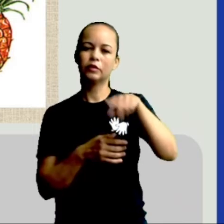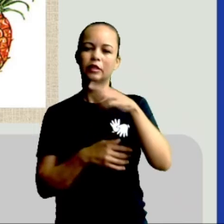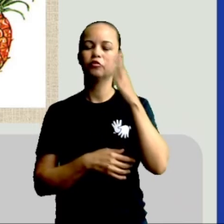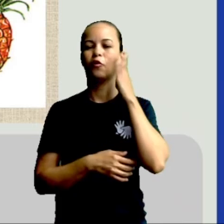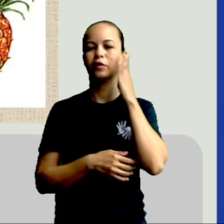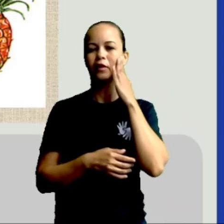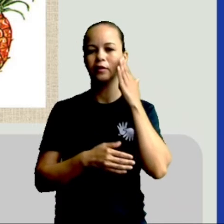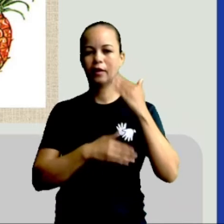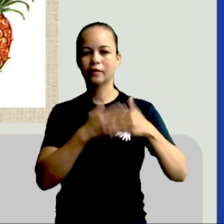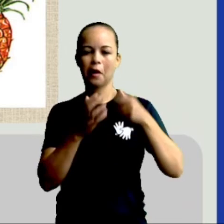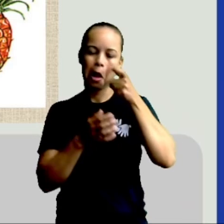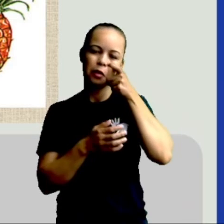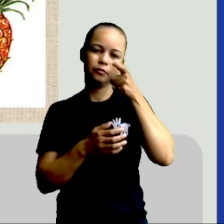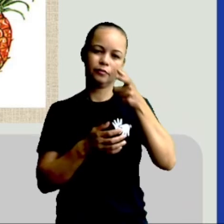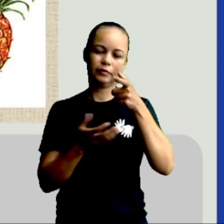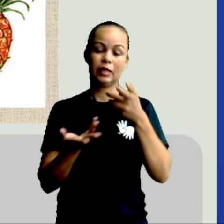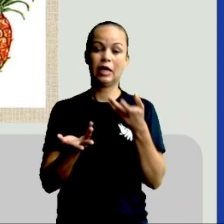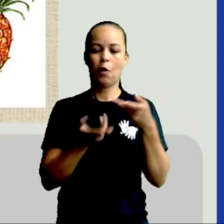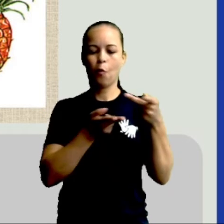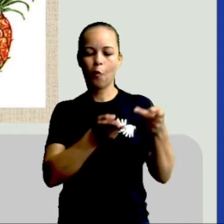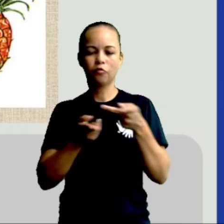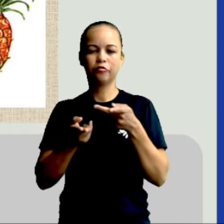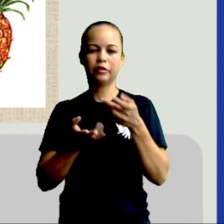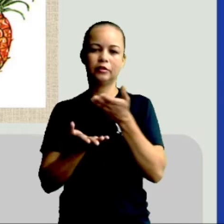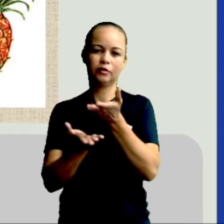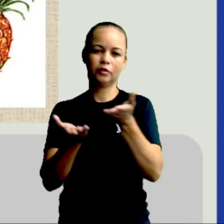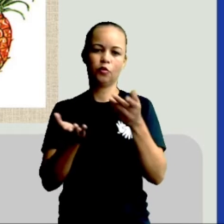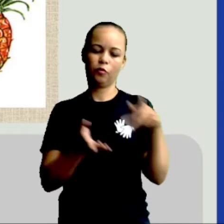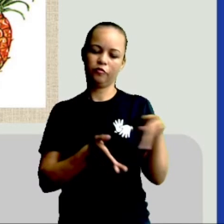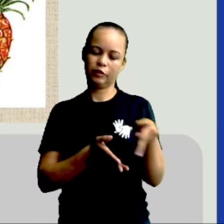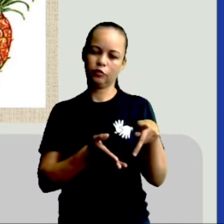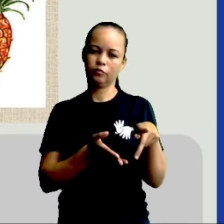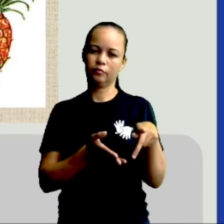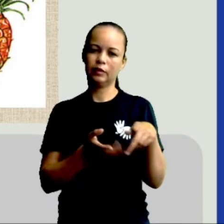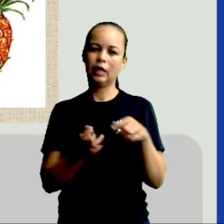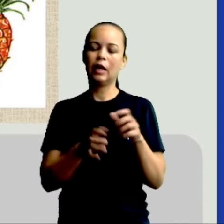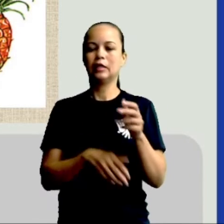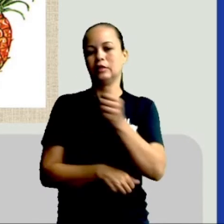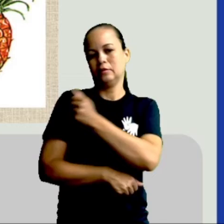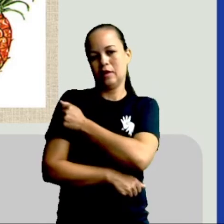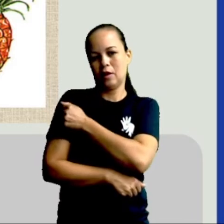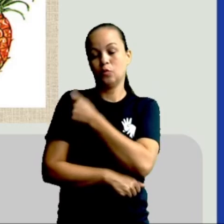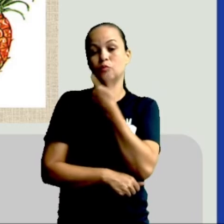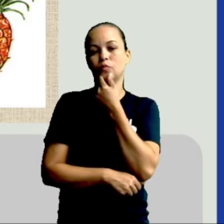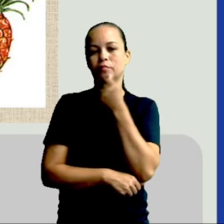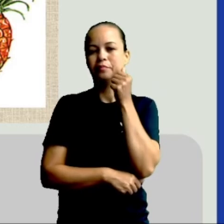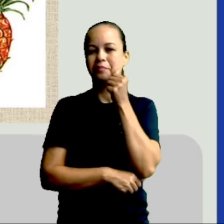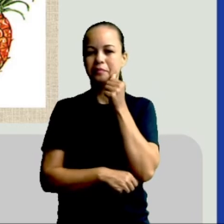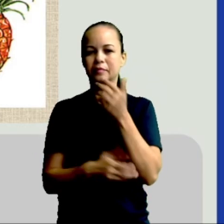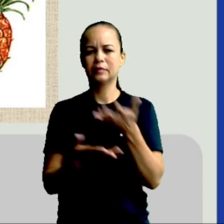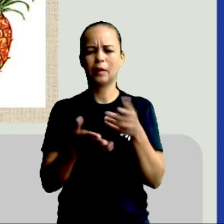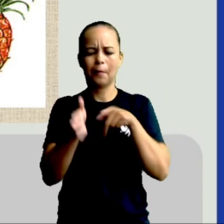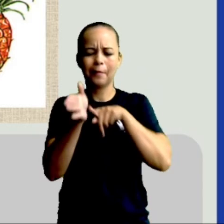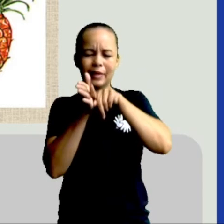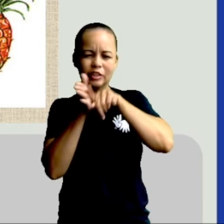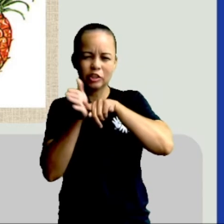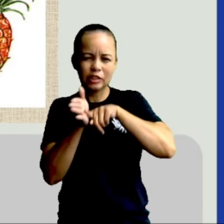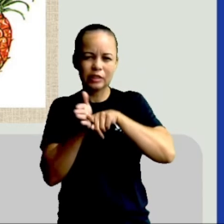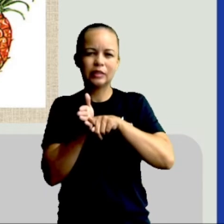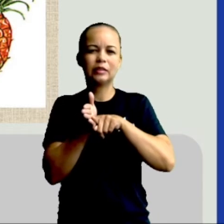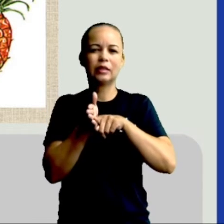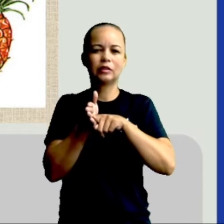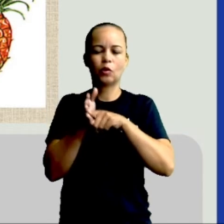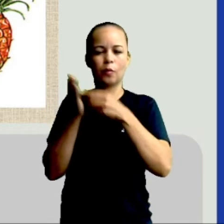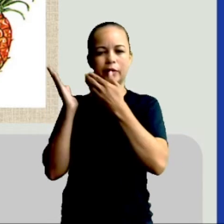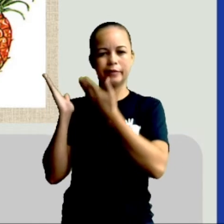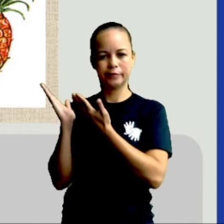mais interessante. É o convite que tio Aprígio faz para você, pequeno Paquito e pequena Paquita. Pesquisa mais sobre pseudofruto, que